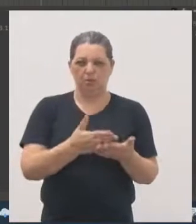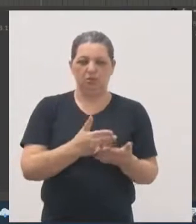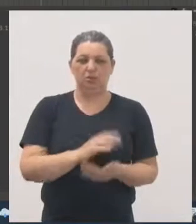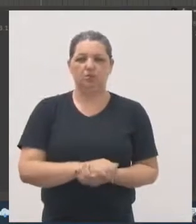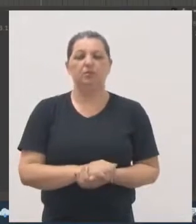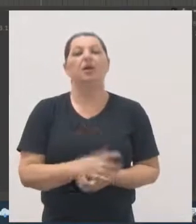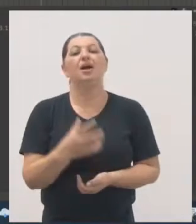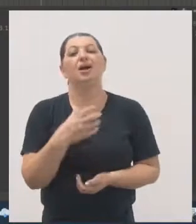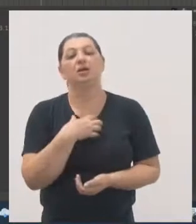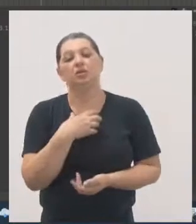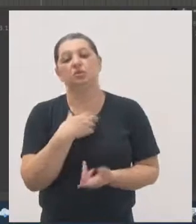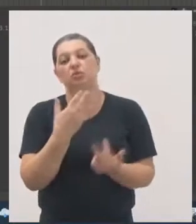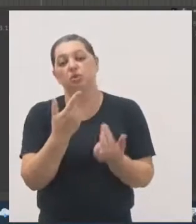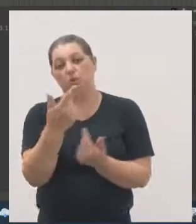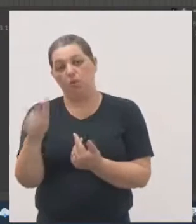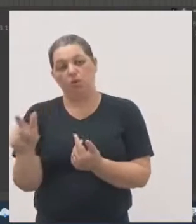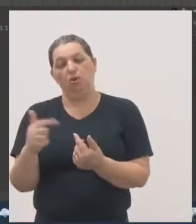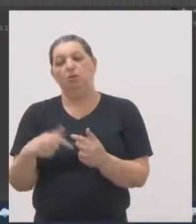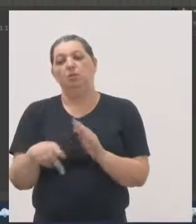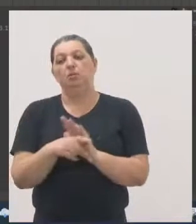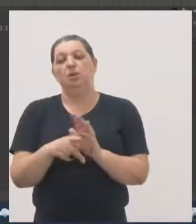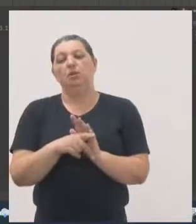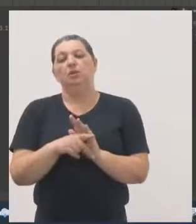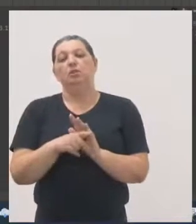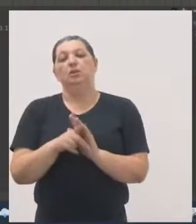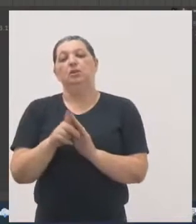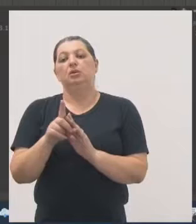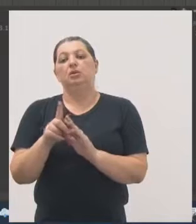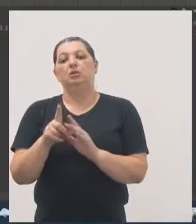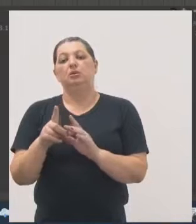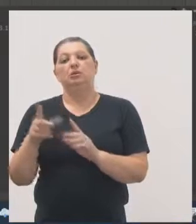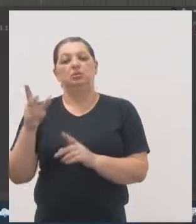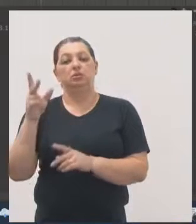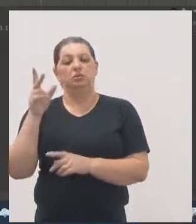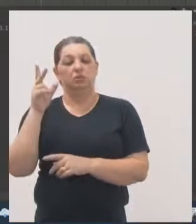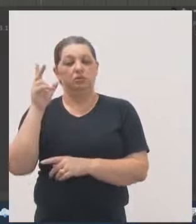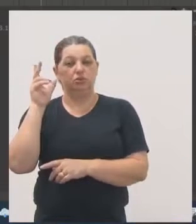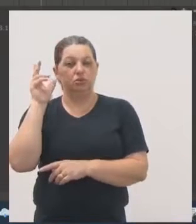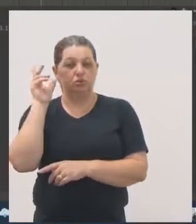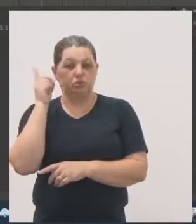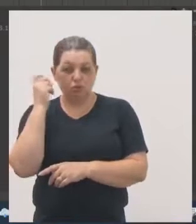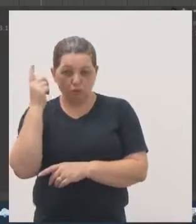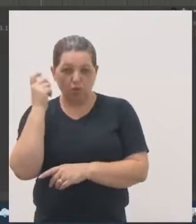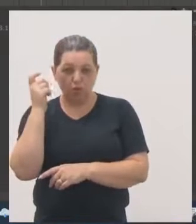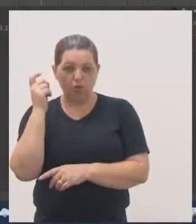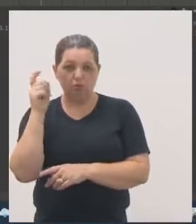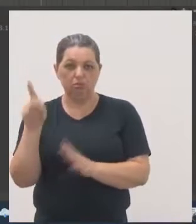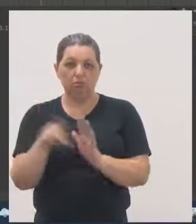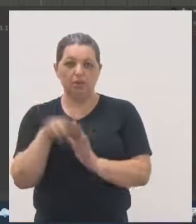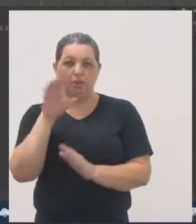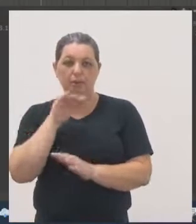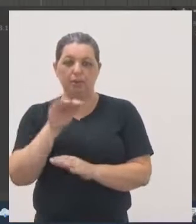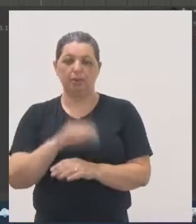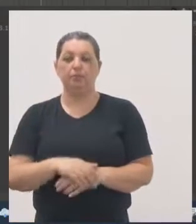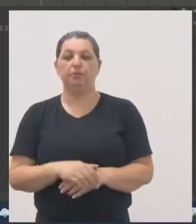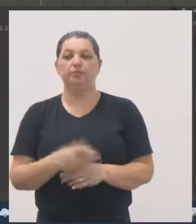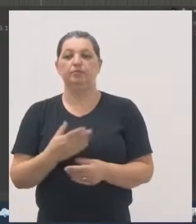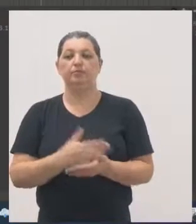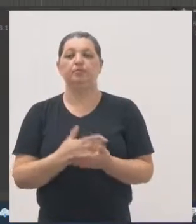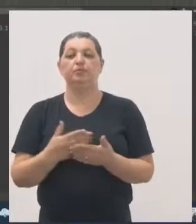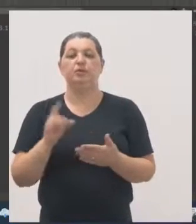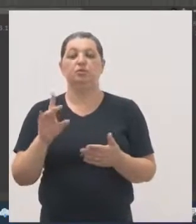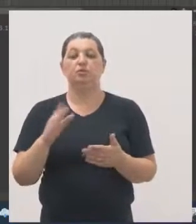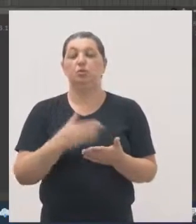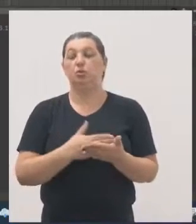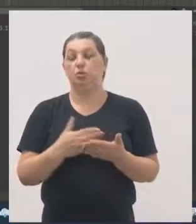forma que o outro lá, a gente deixar tocando. Vamos fazer, vamos e aí vai fazendo pra ver como fica. Vou selecionar o começo aqui,